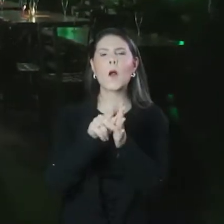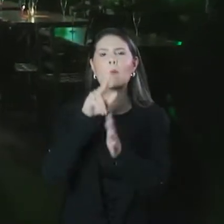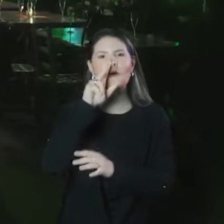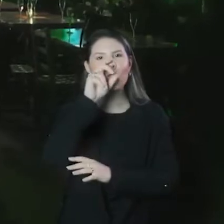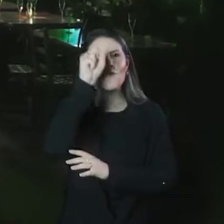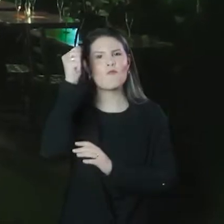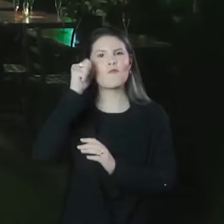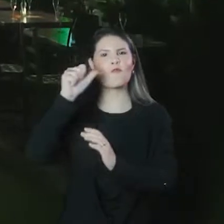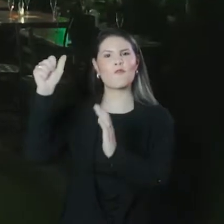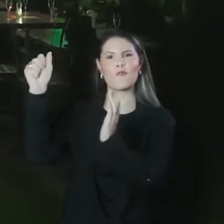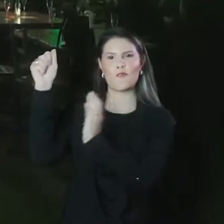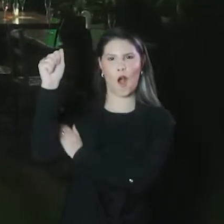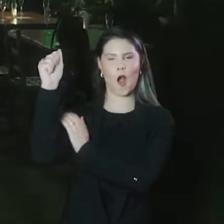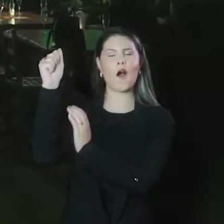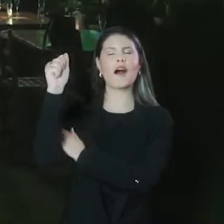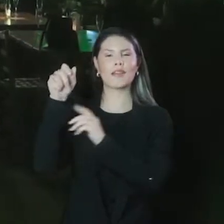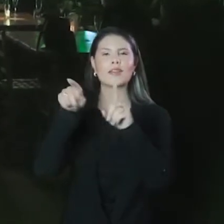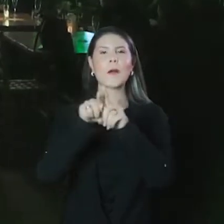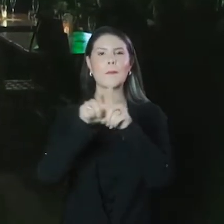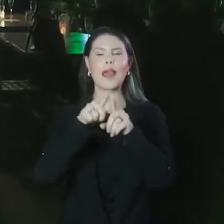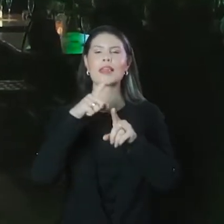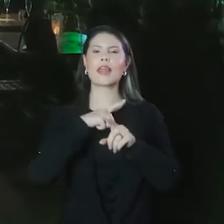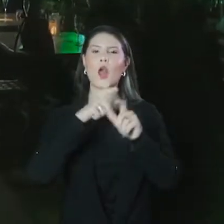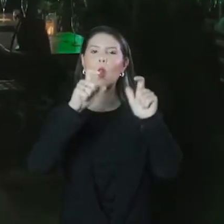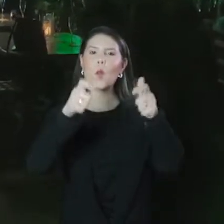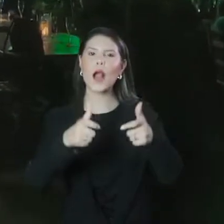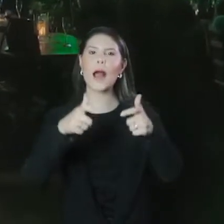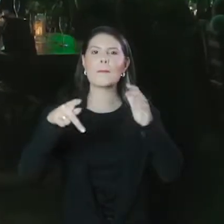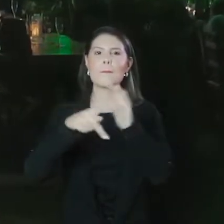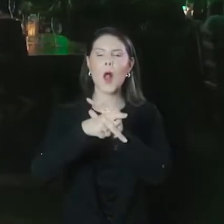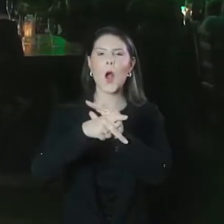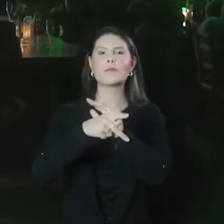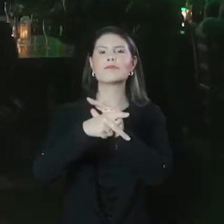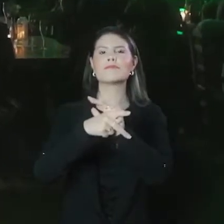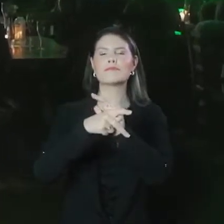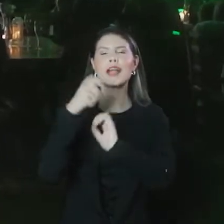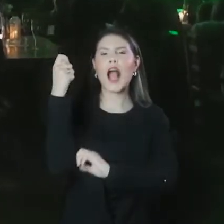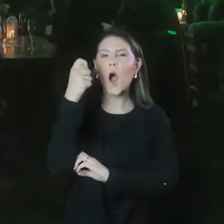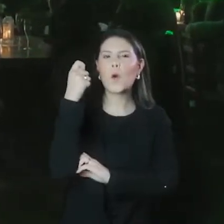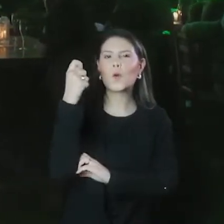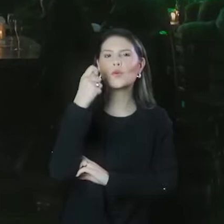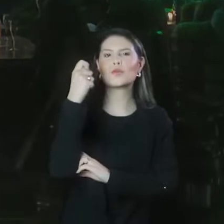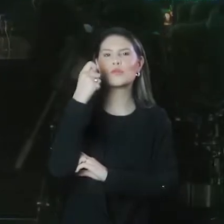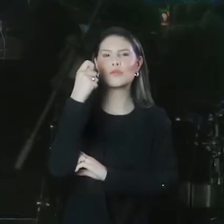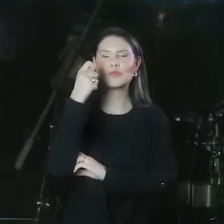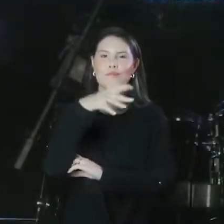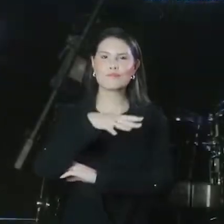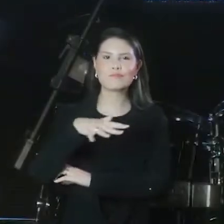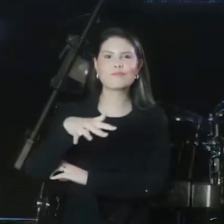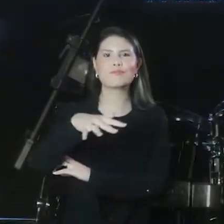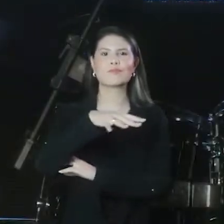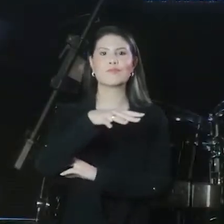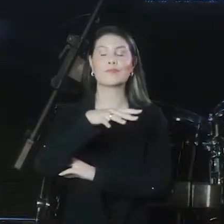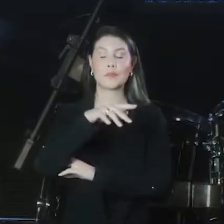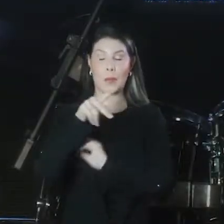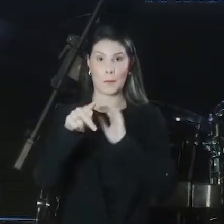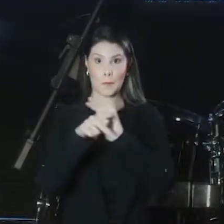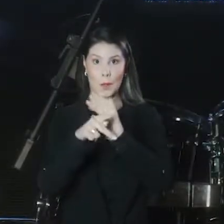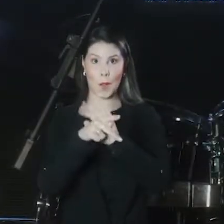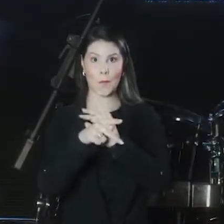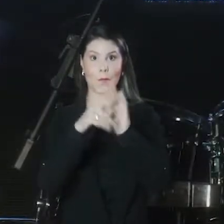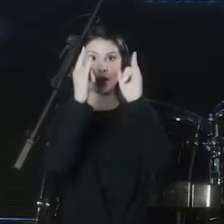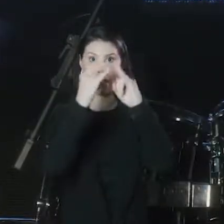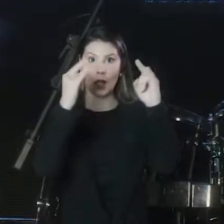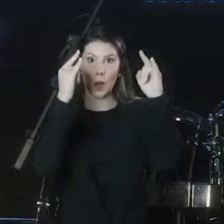do feminino no cenário musical gaúcho. O Galpão das Patroas conta com